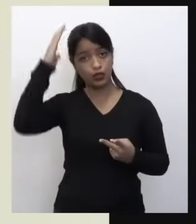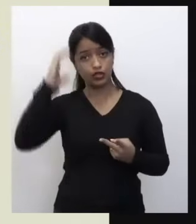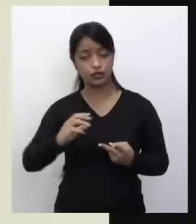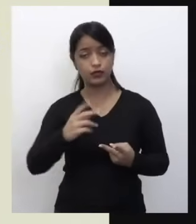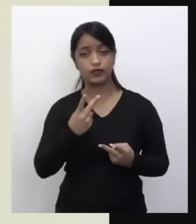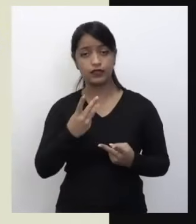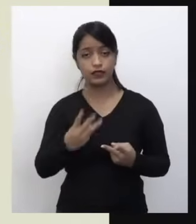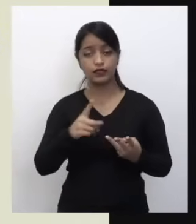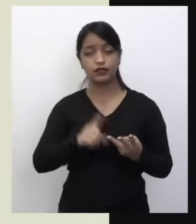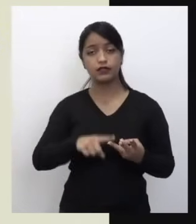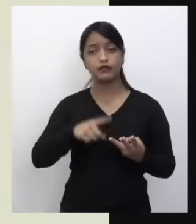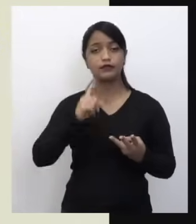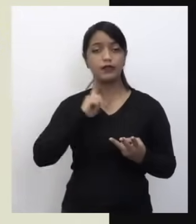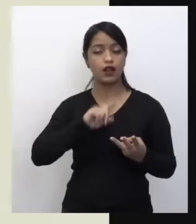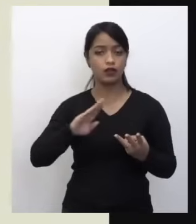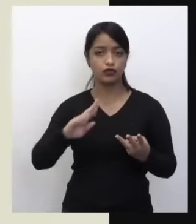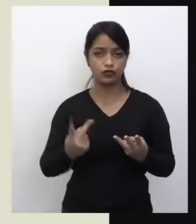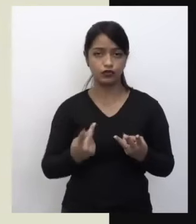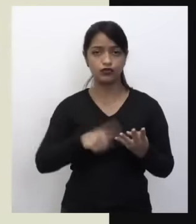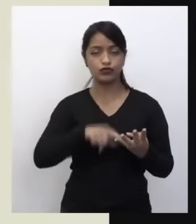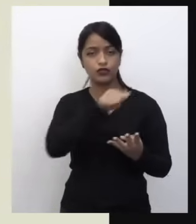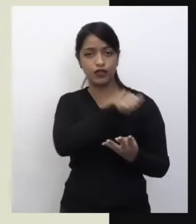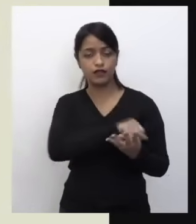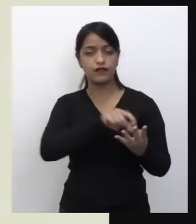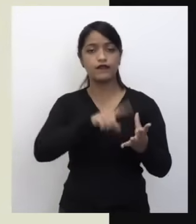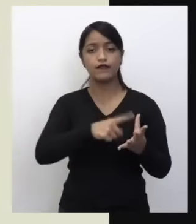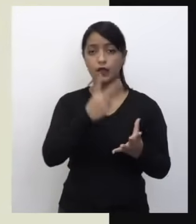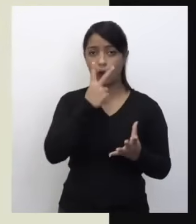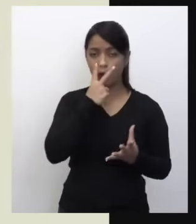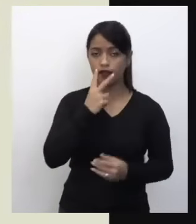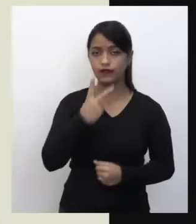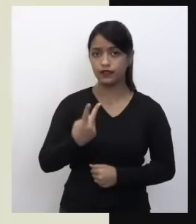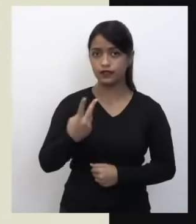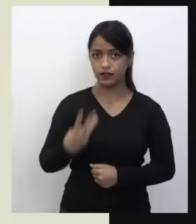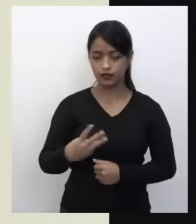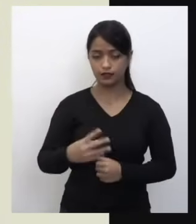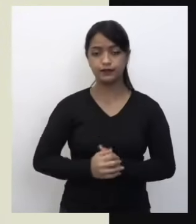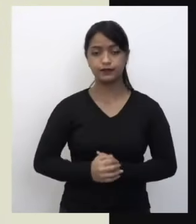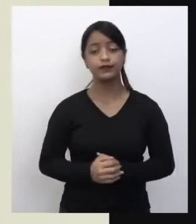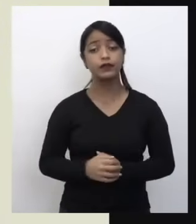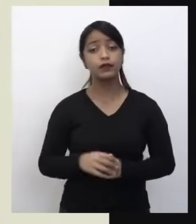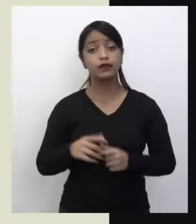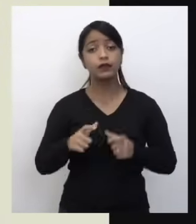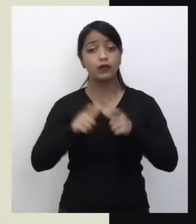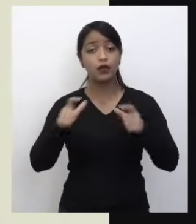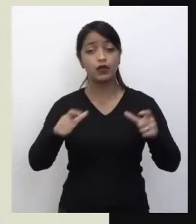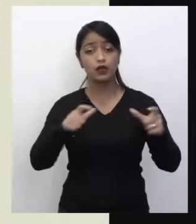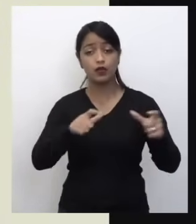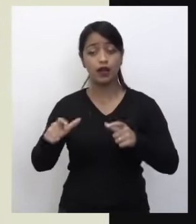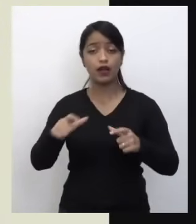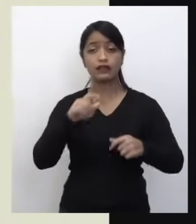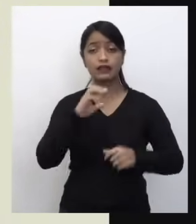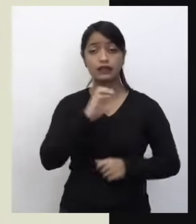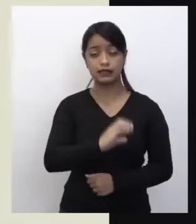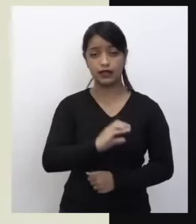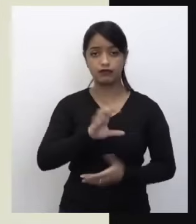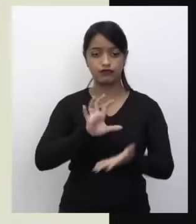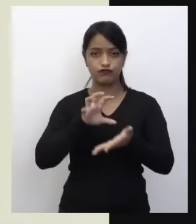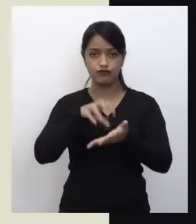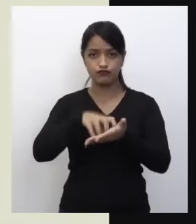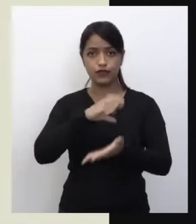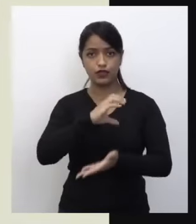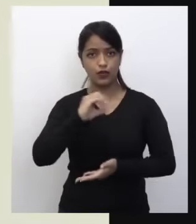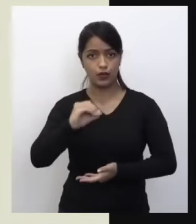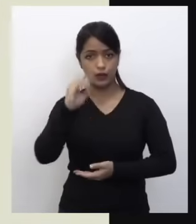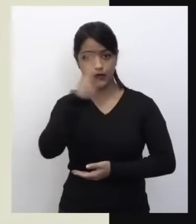no Rio de Janeiro e em Vitória. E seguem estáveis elevadas, como é típicas dessa época do ano, boa parte do centro-norte do Brasil.